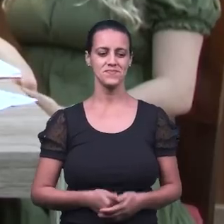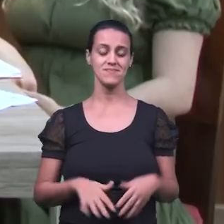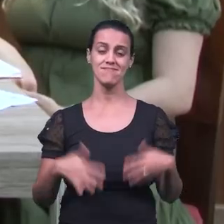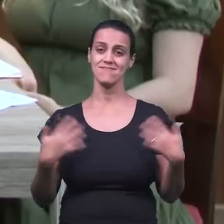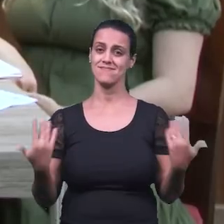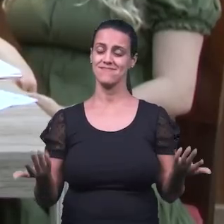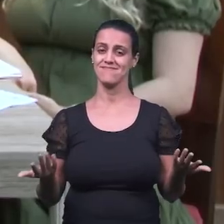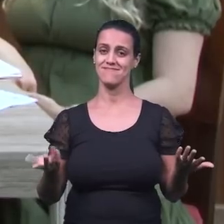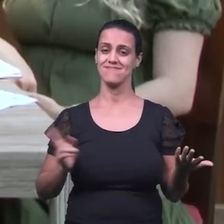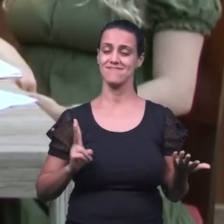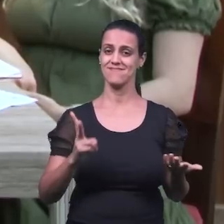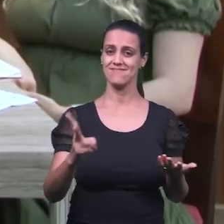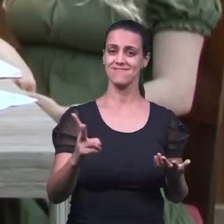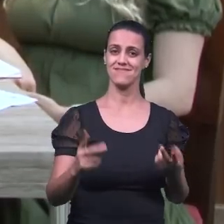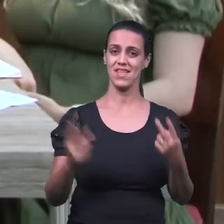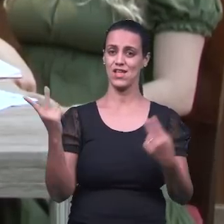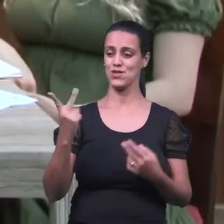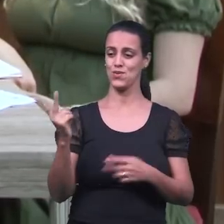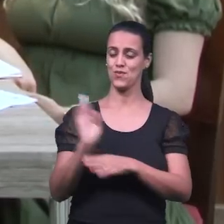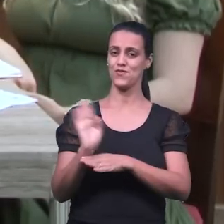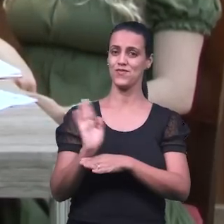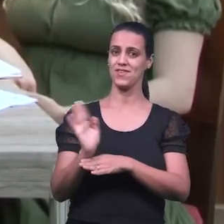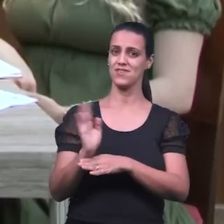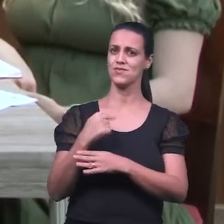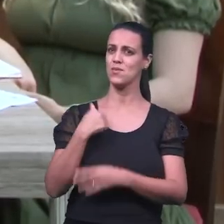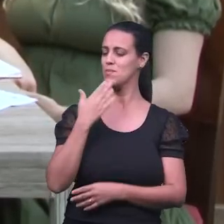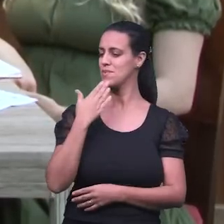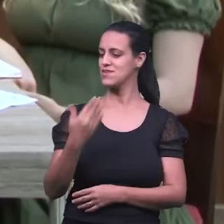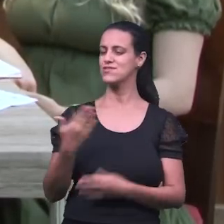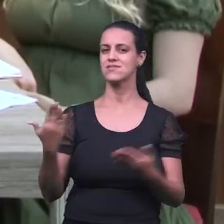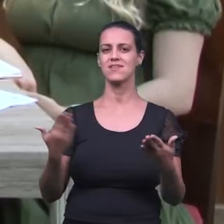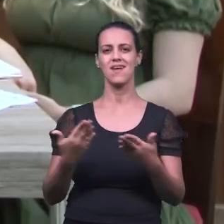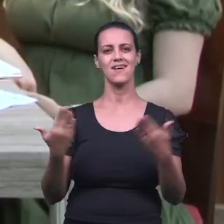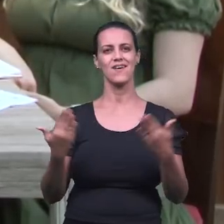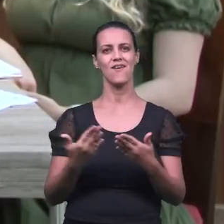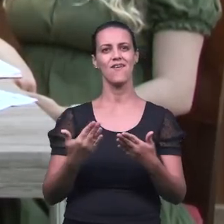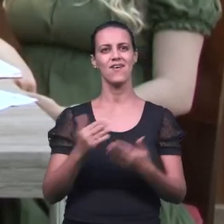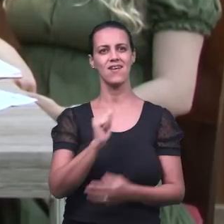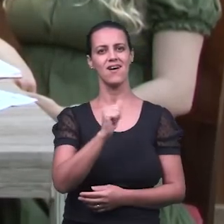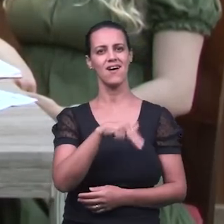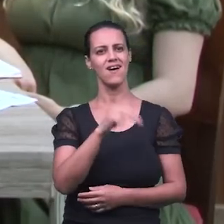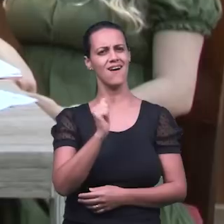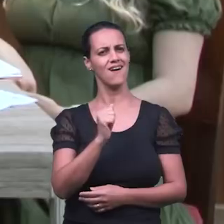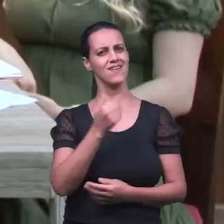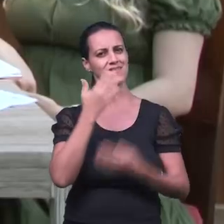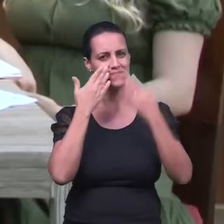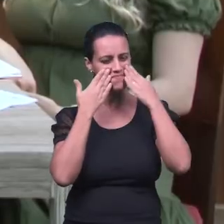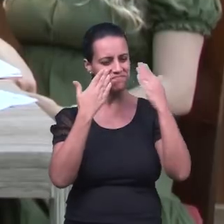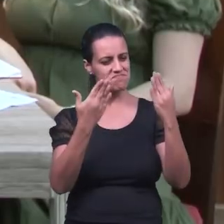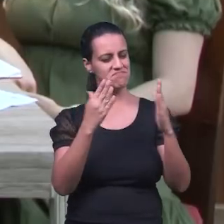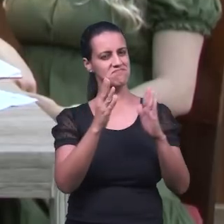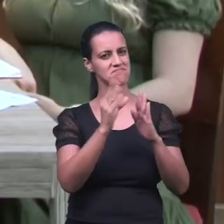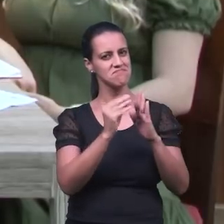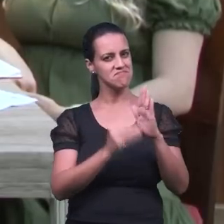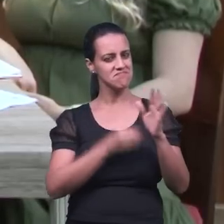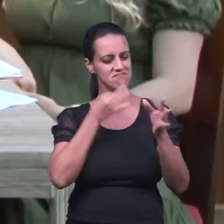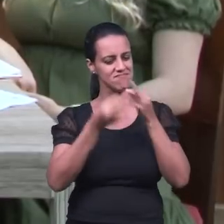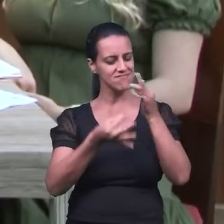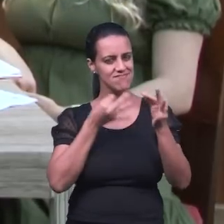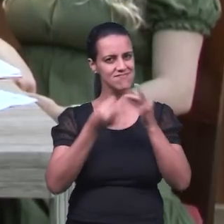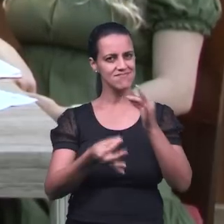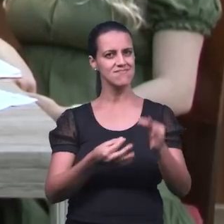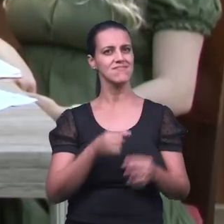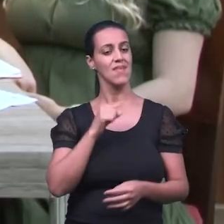na sequência de mais duas participações, eu vou pedir agora então que a Ana Beatriz apresente seus comentários, frutos